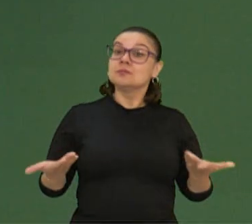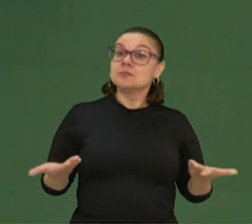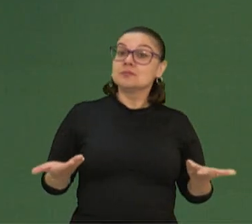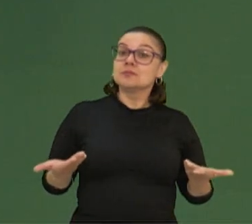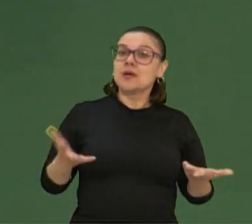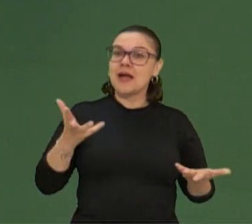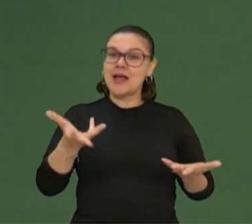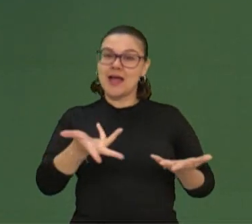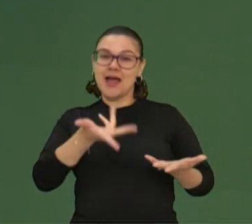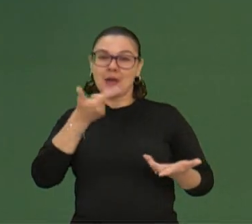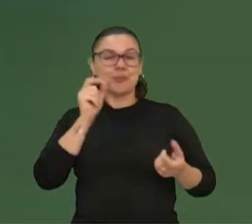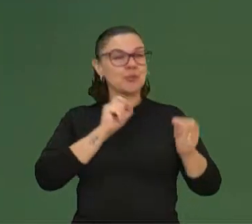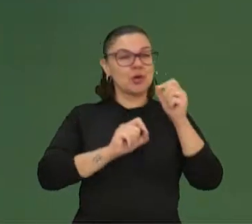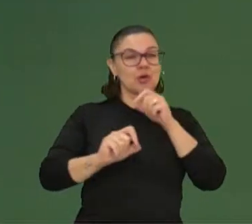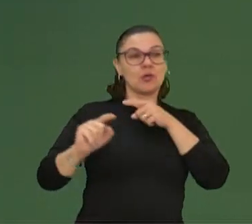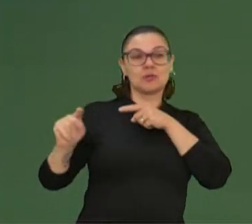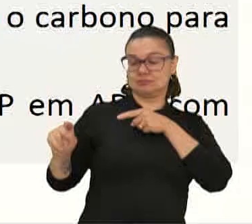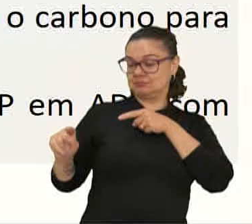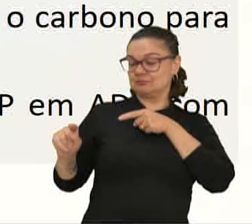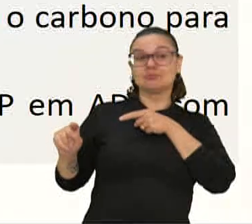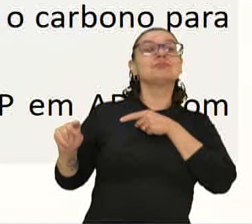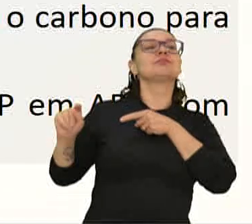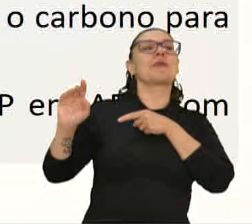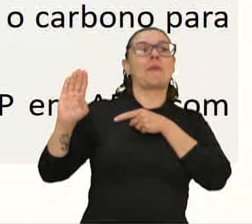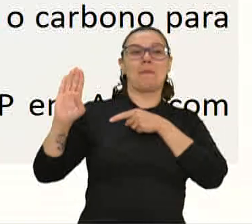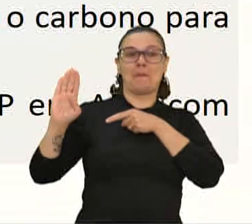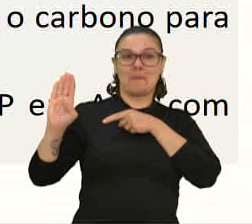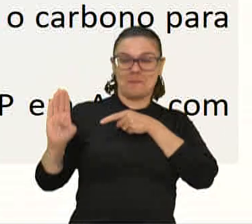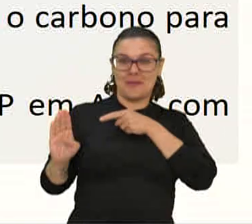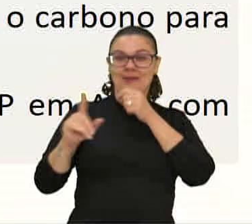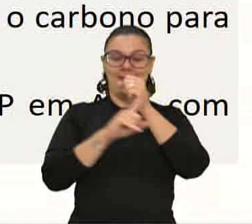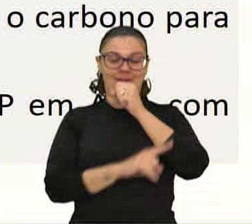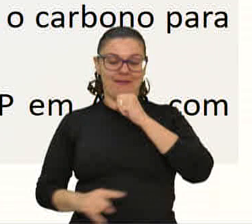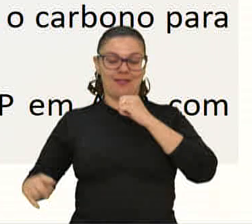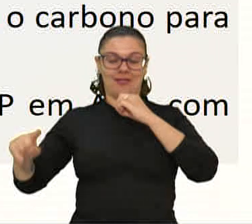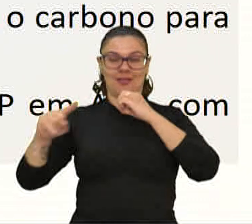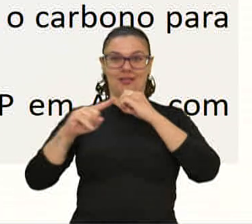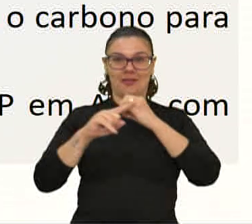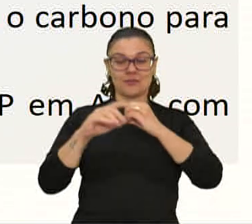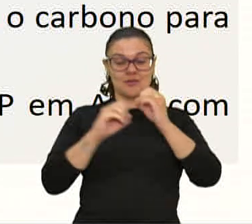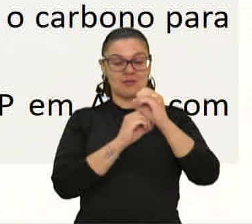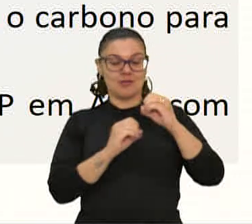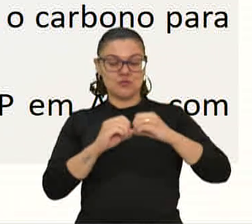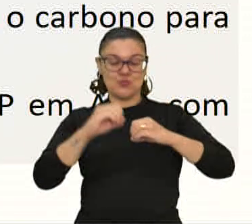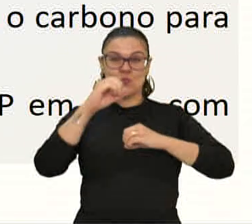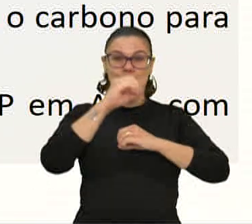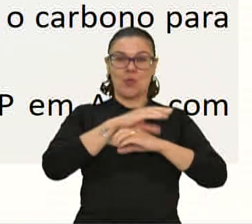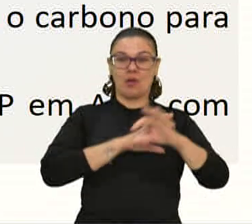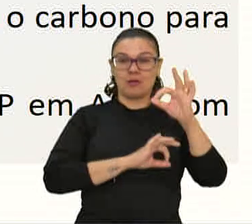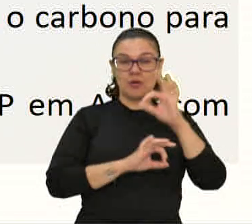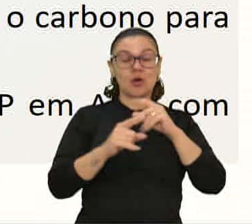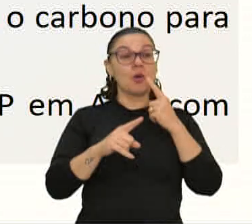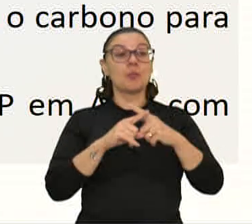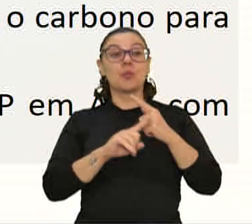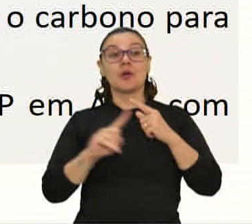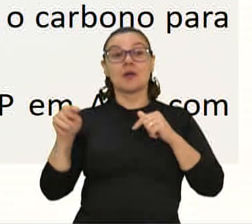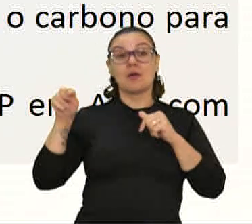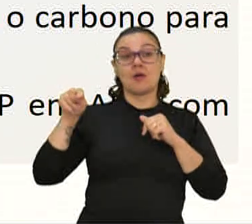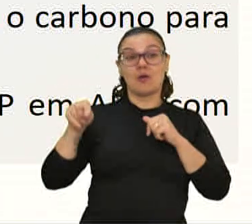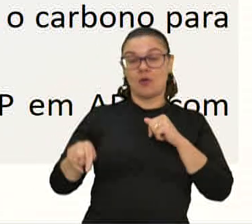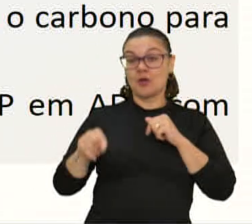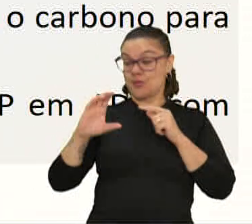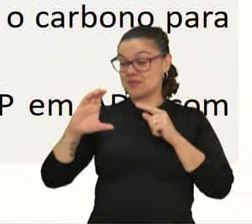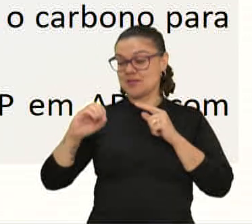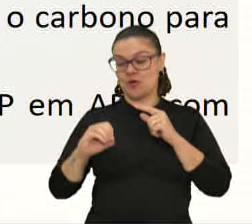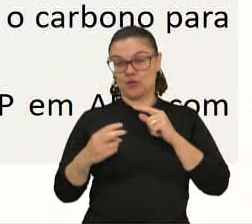De maneira bem ágil, pessoal, aqui ó, transferência de elétrons entre as moléculas organizadas. Por que que não é essa daqui? Porque não é